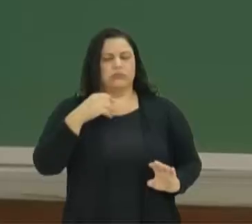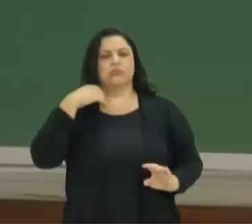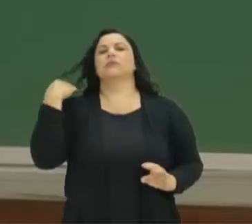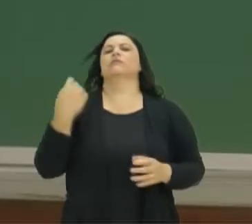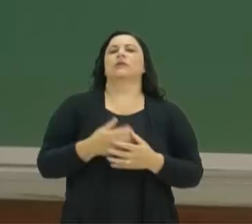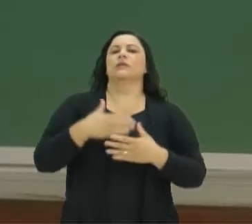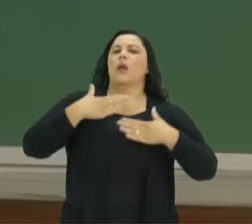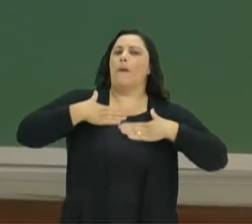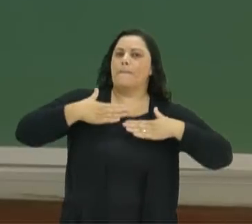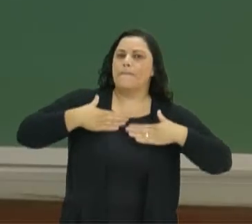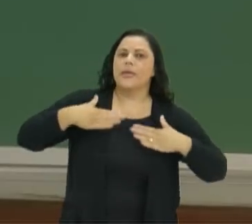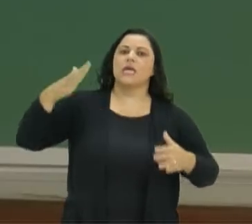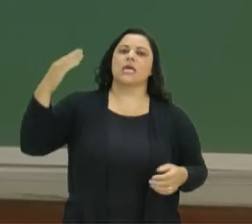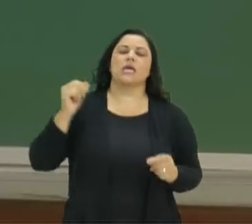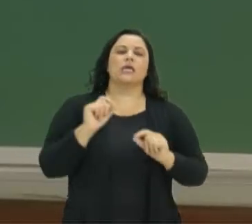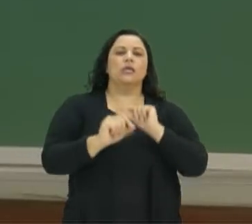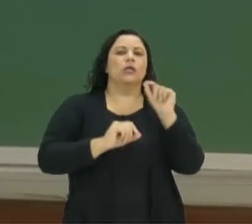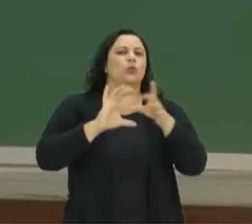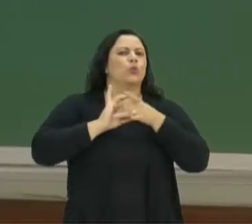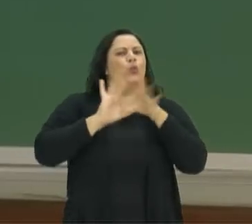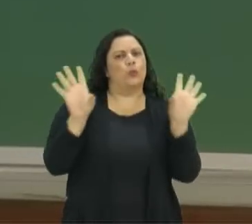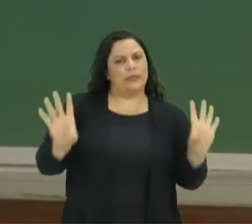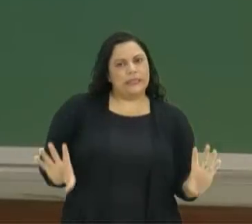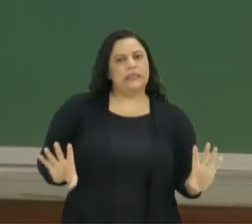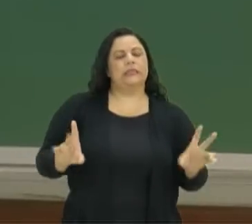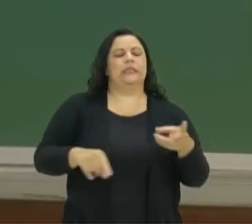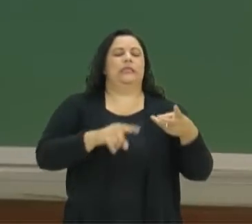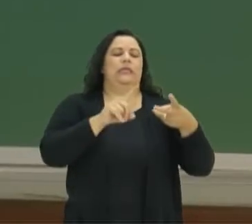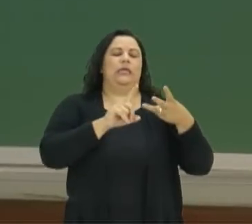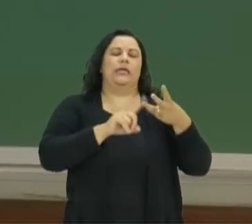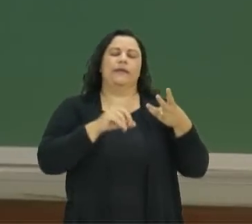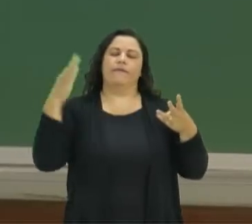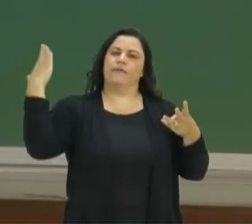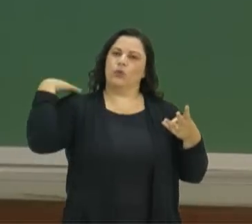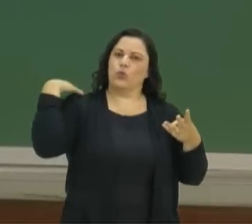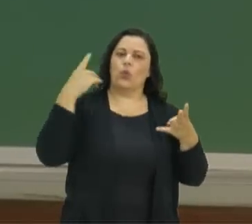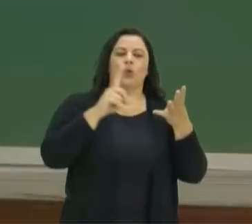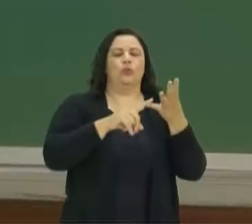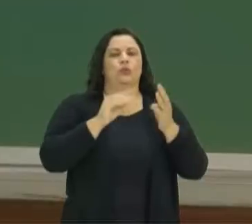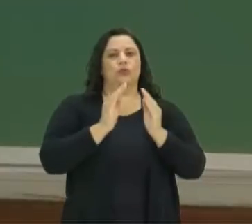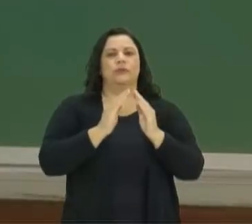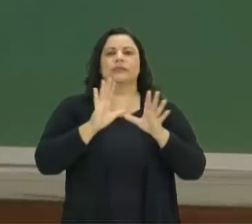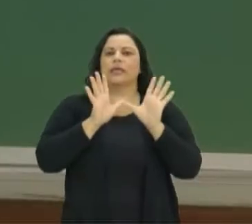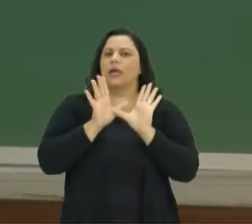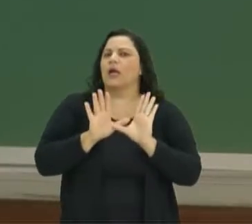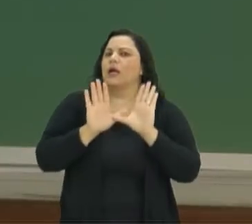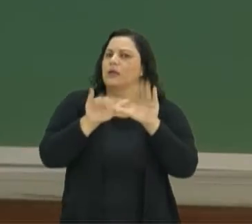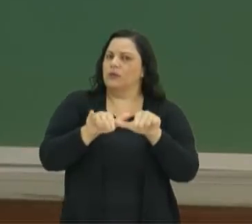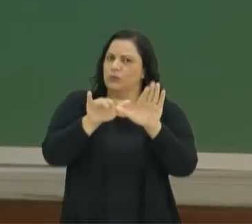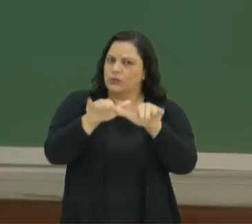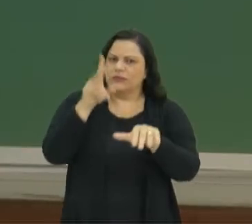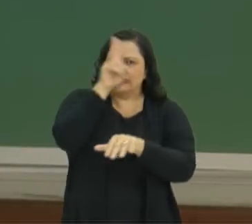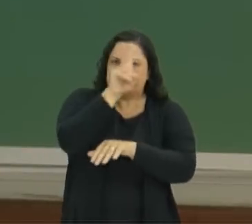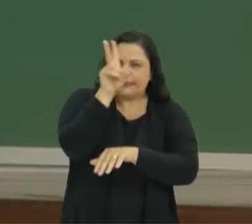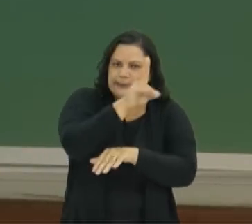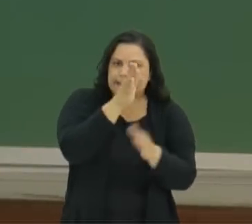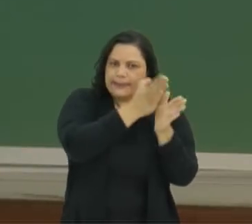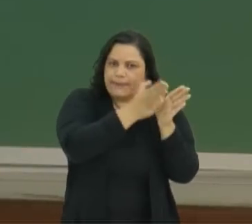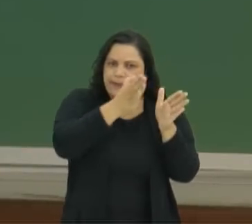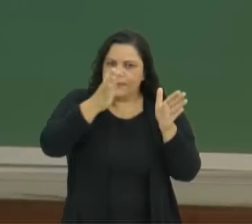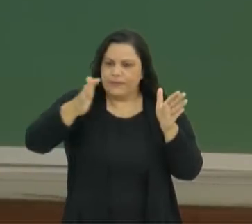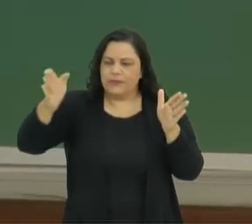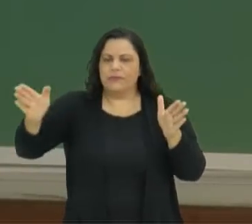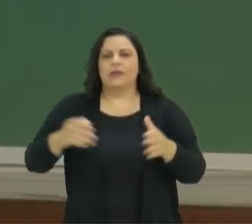é o peito, o crawl, que é conhecido como livre, o costas e o borboleta. Você lembra qual foi a ordem? Na ordem nós